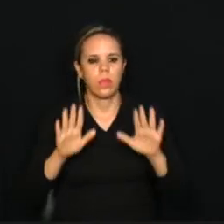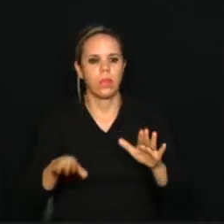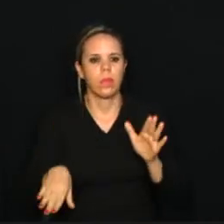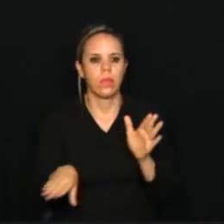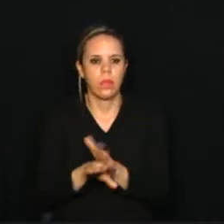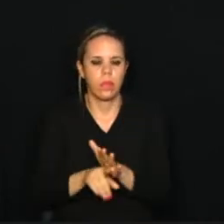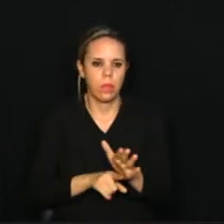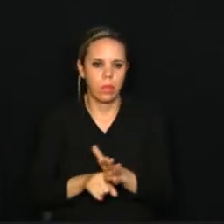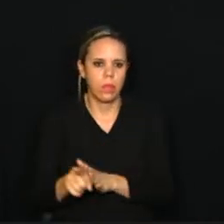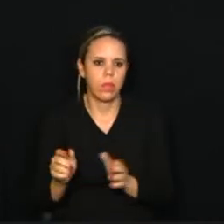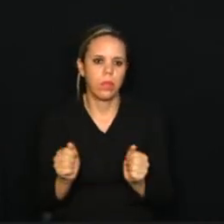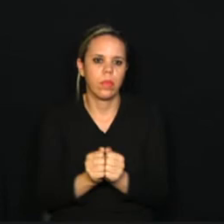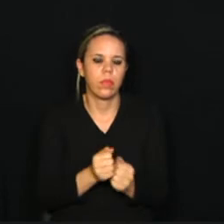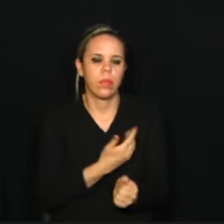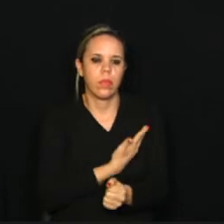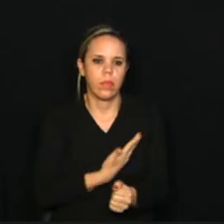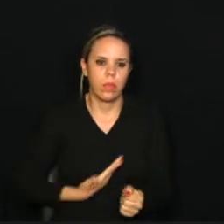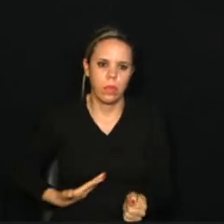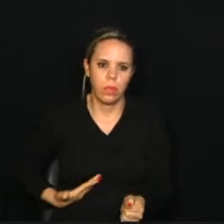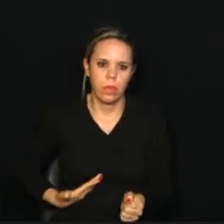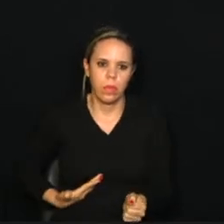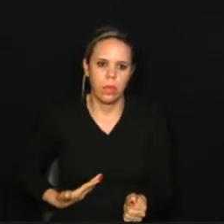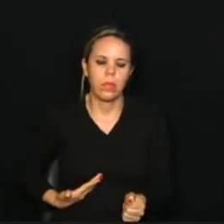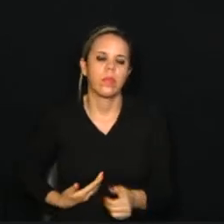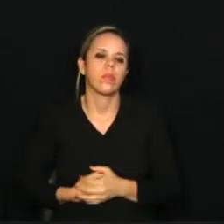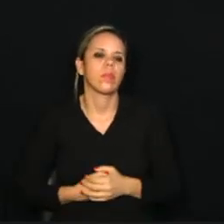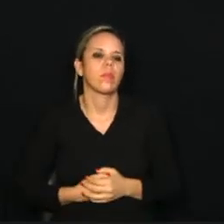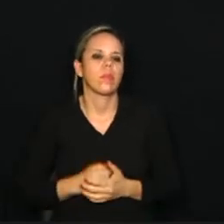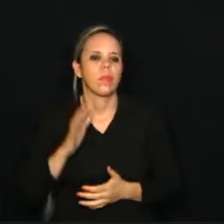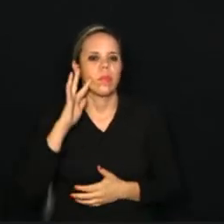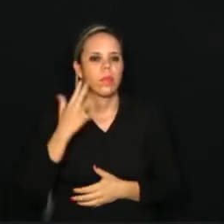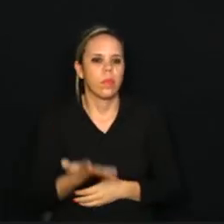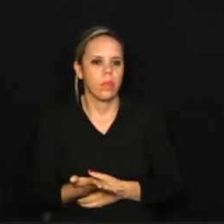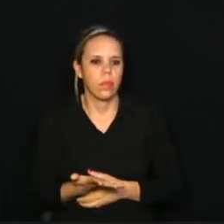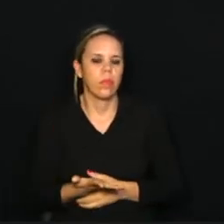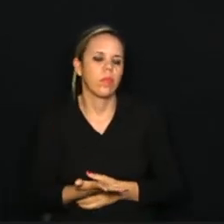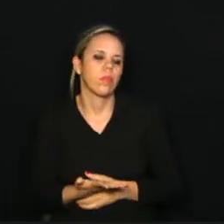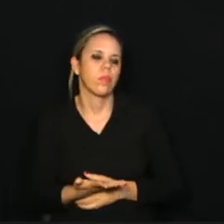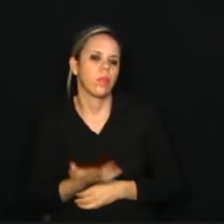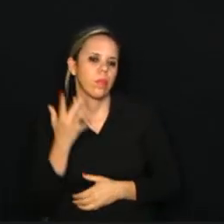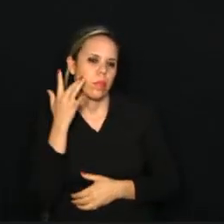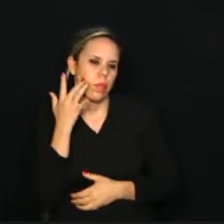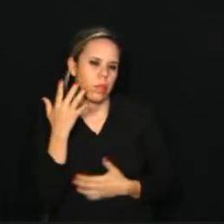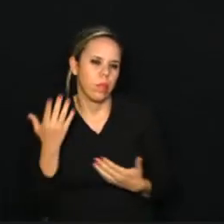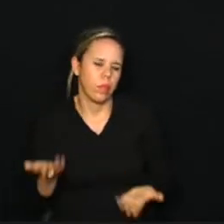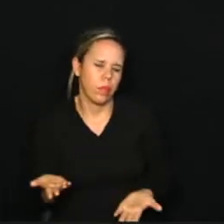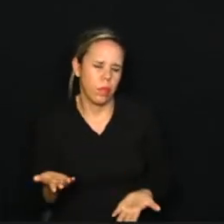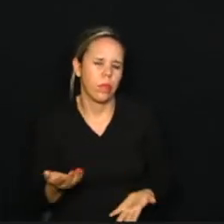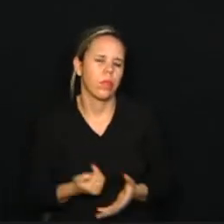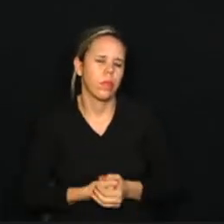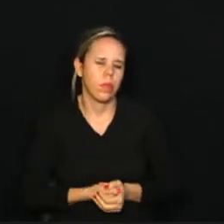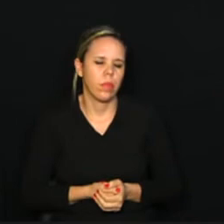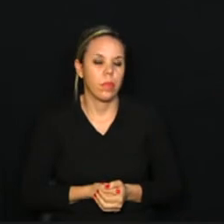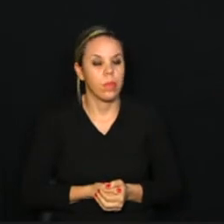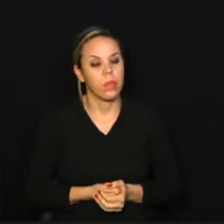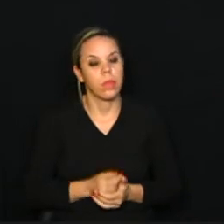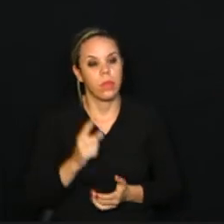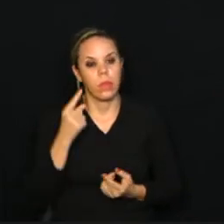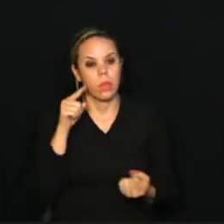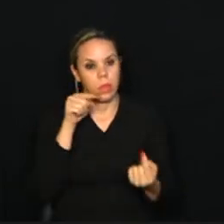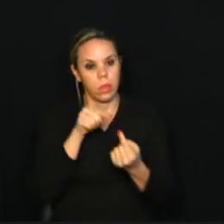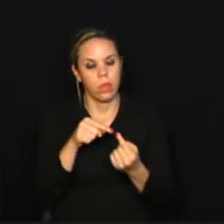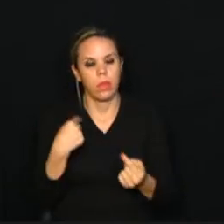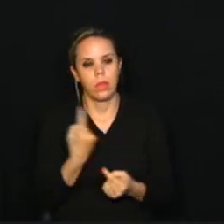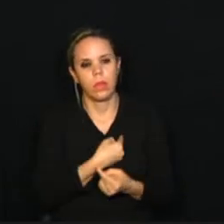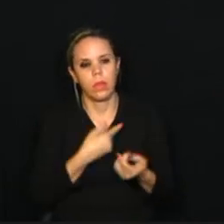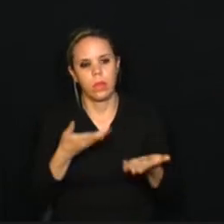buscar aí junto ao poder público as soluções, né? Então, acho que a intenção de todos